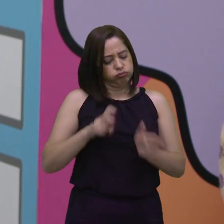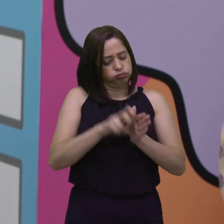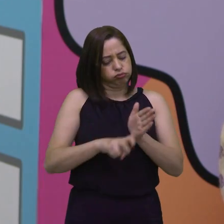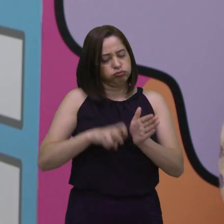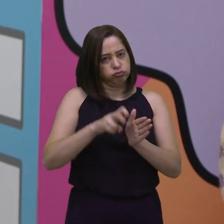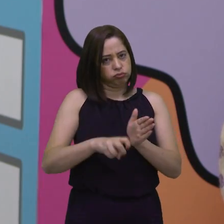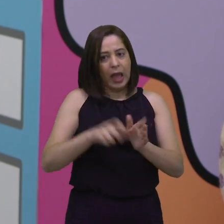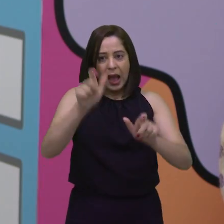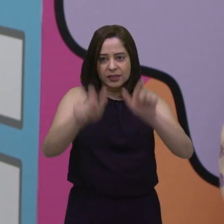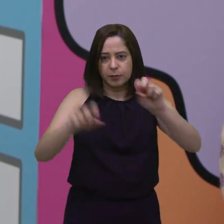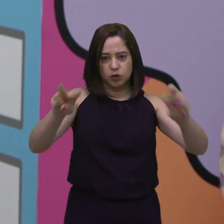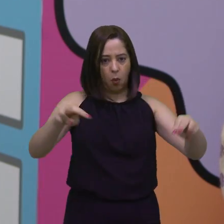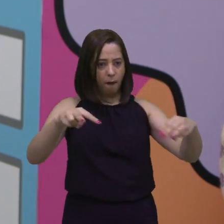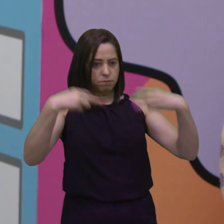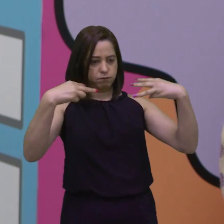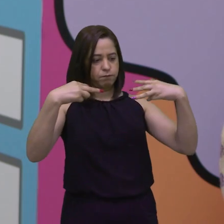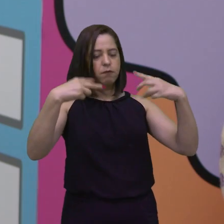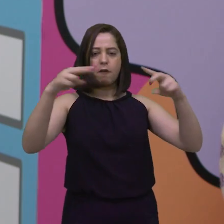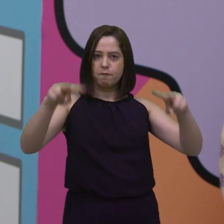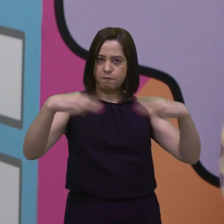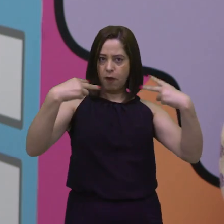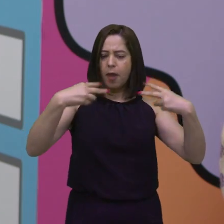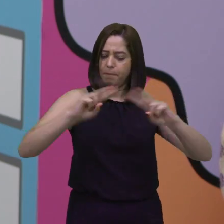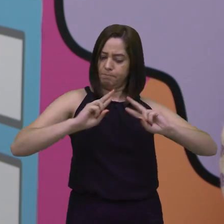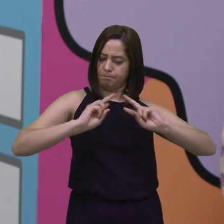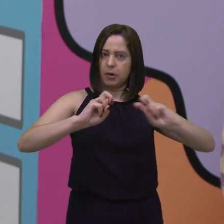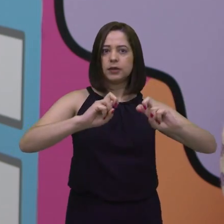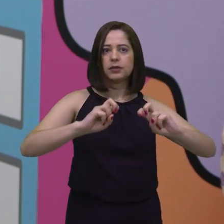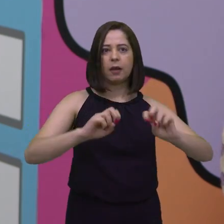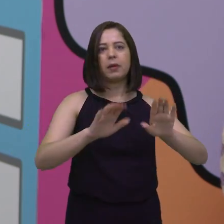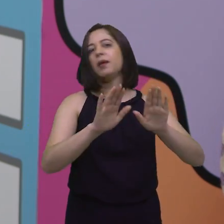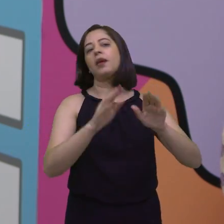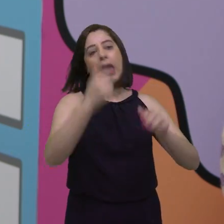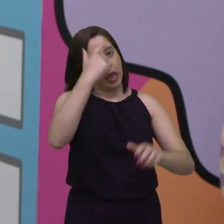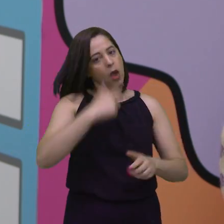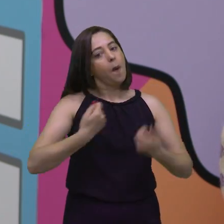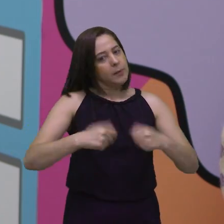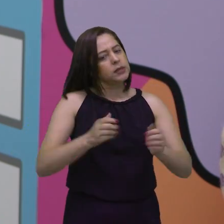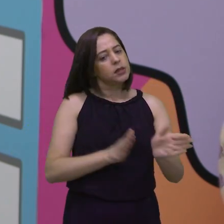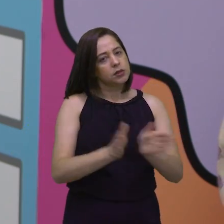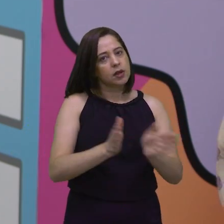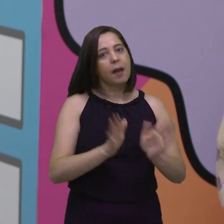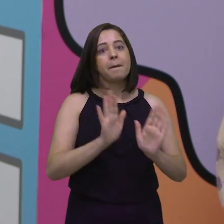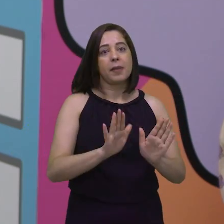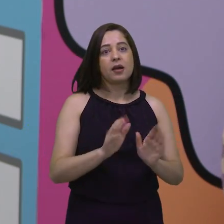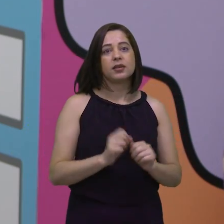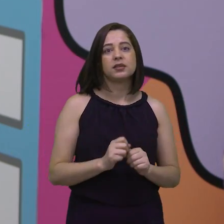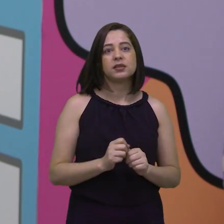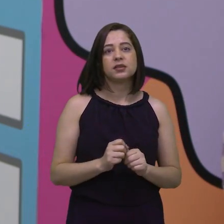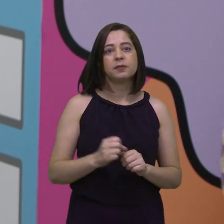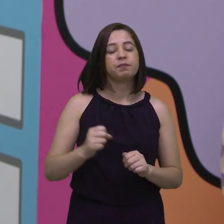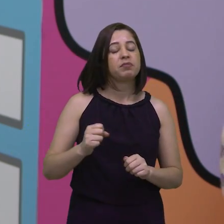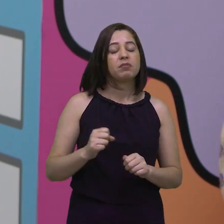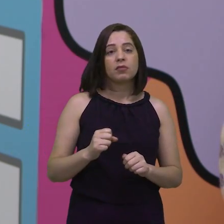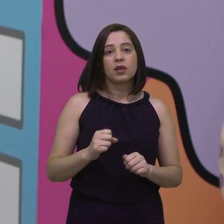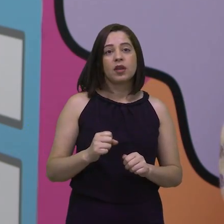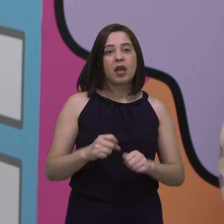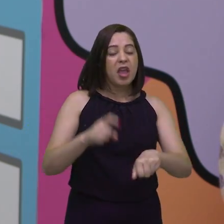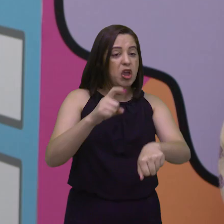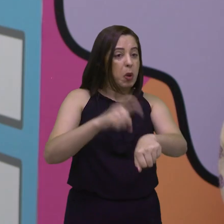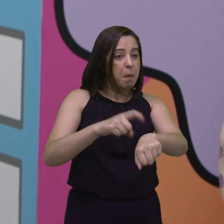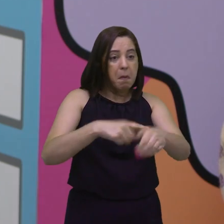minha necessidade de acesso, de acessibilidade. Mas a pessoa precisa entender que